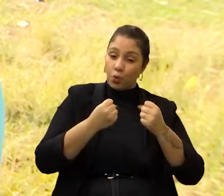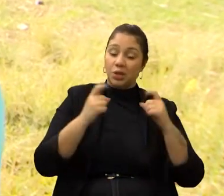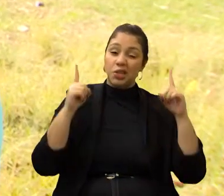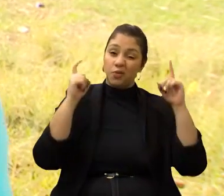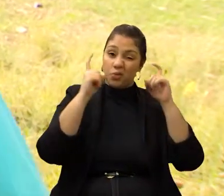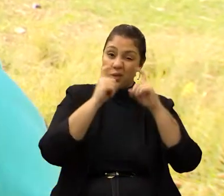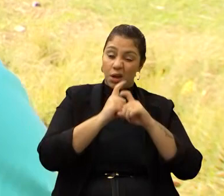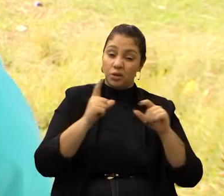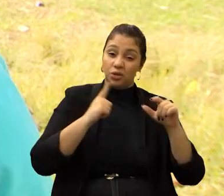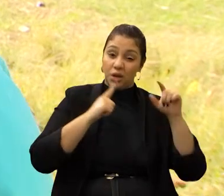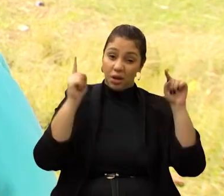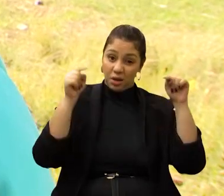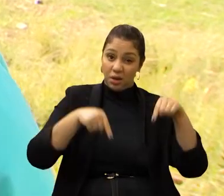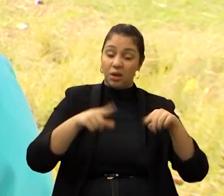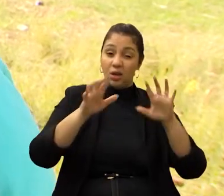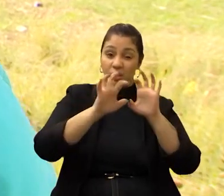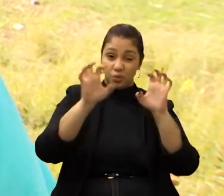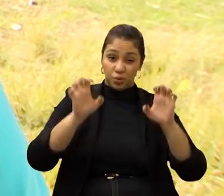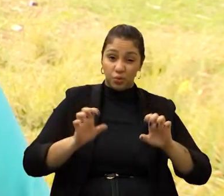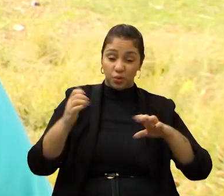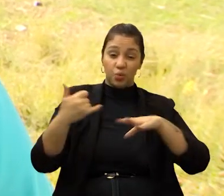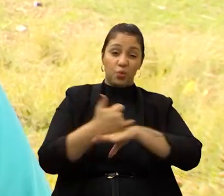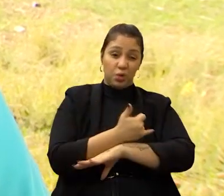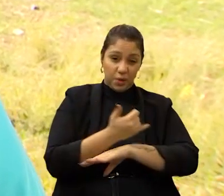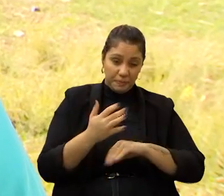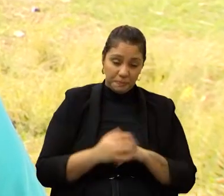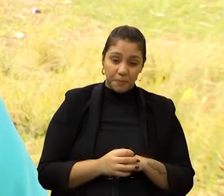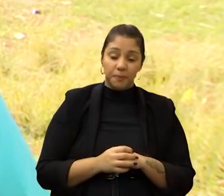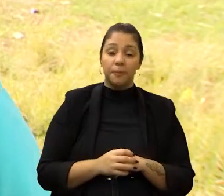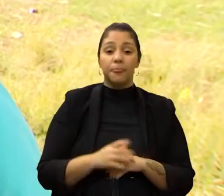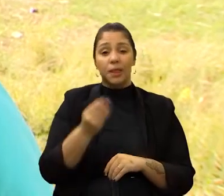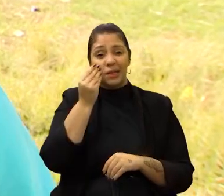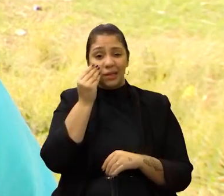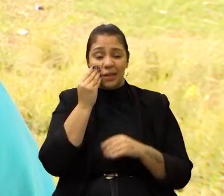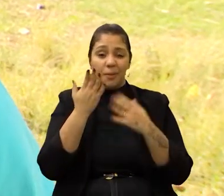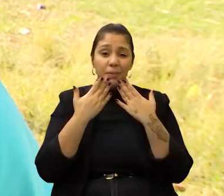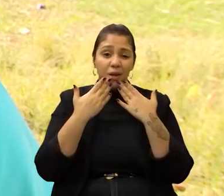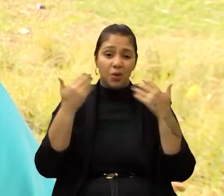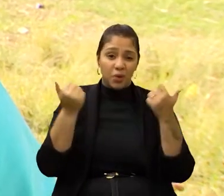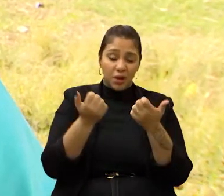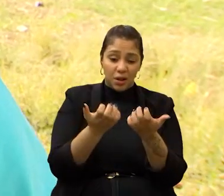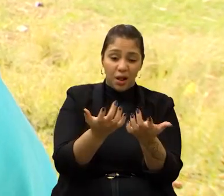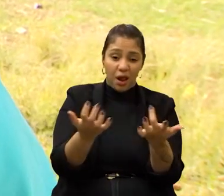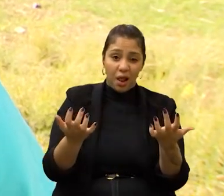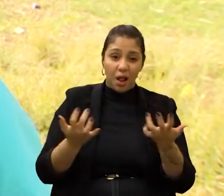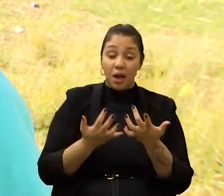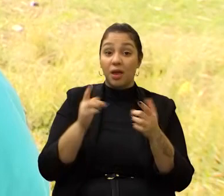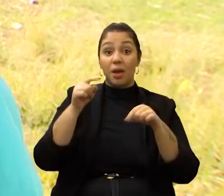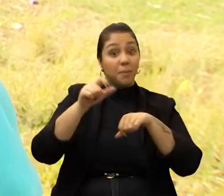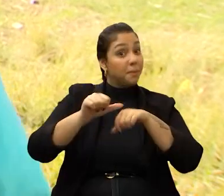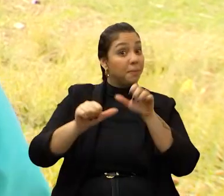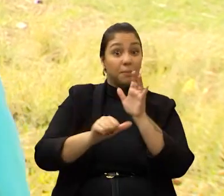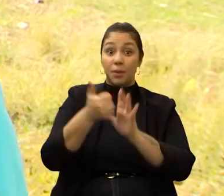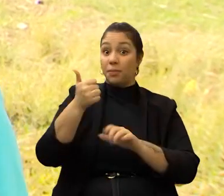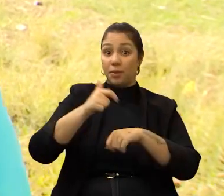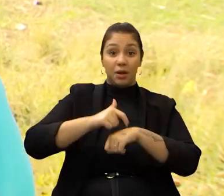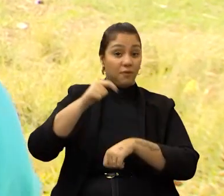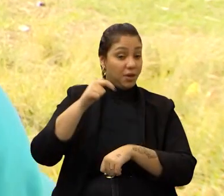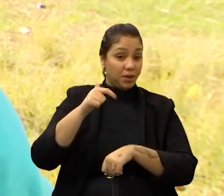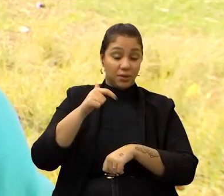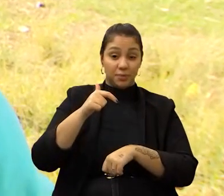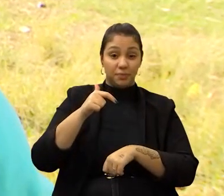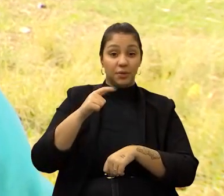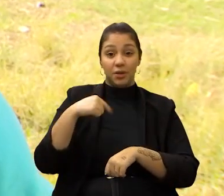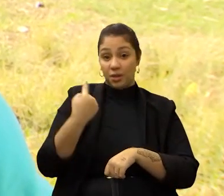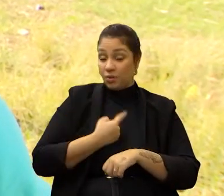que a gente luta com essas dificuldades e infraestrutura melhoria do Campo aqui a